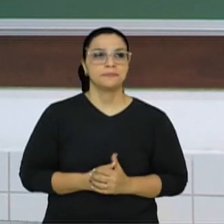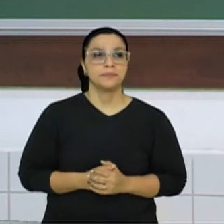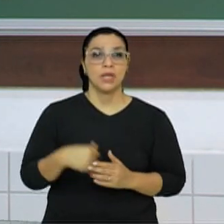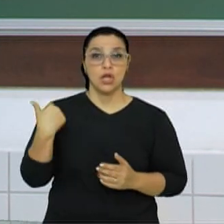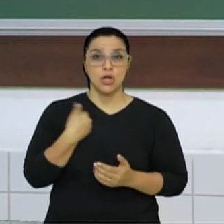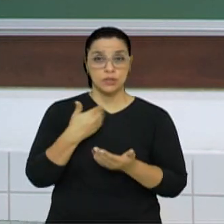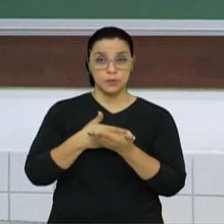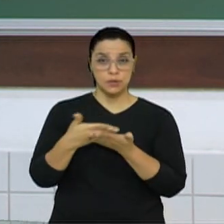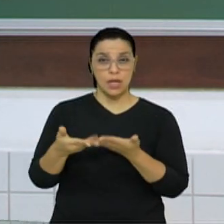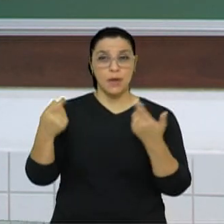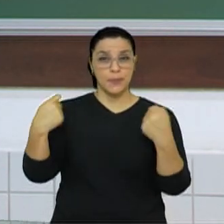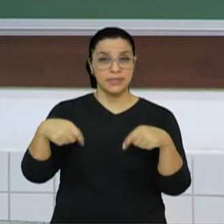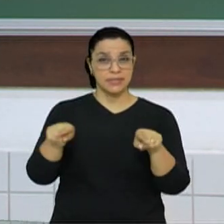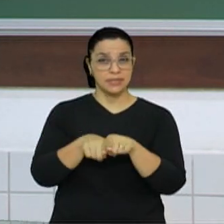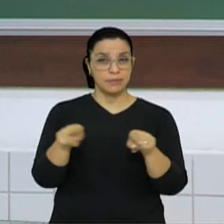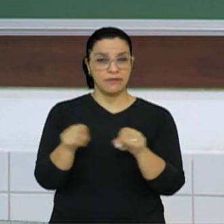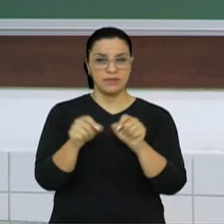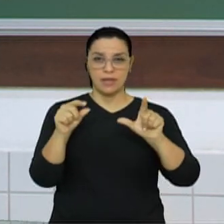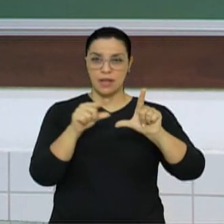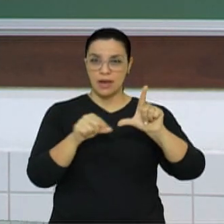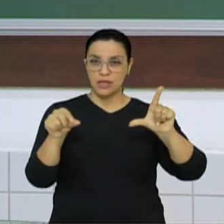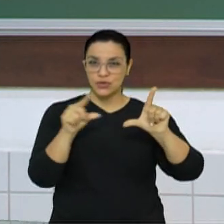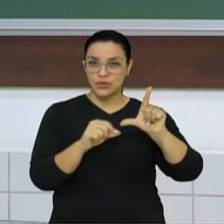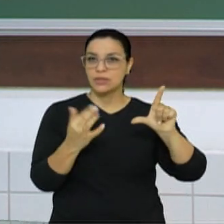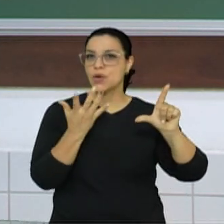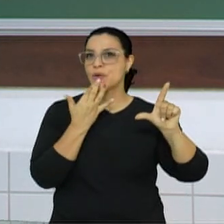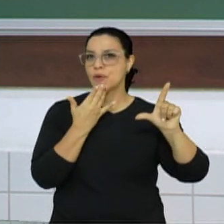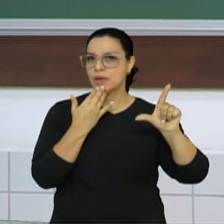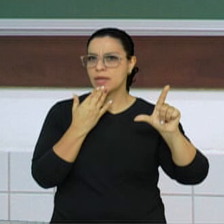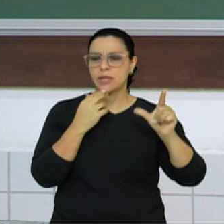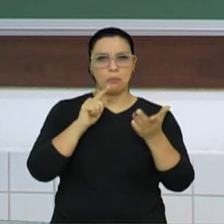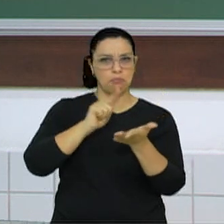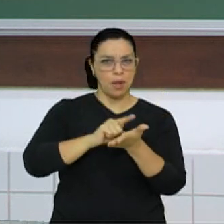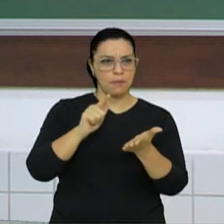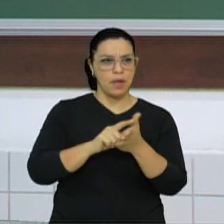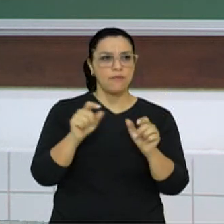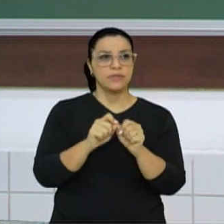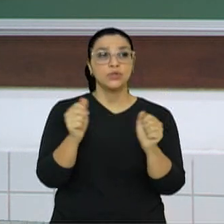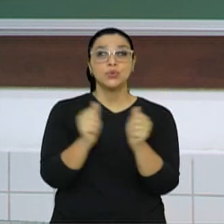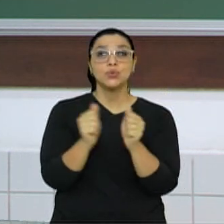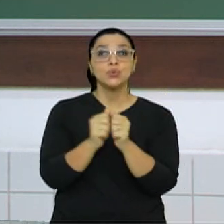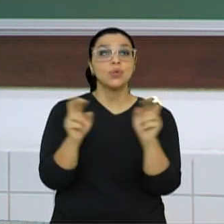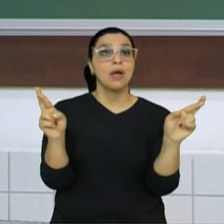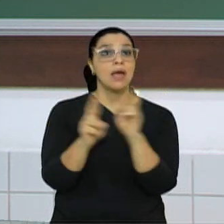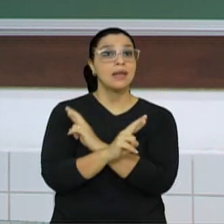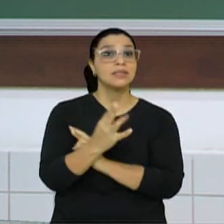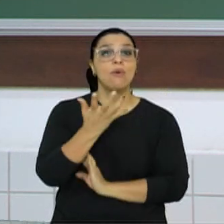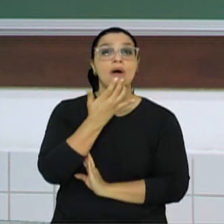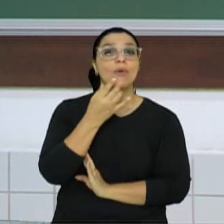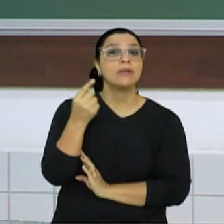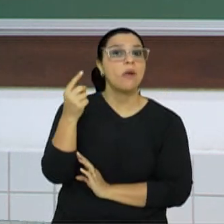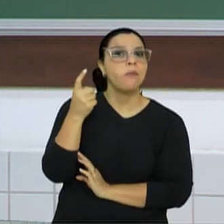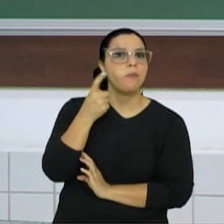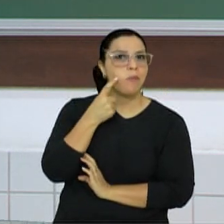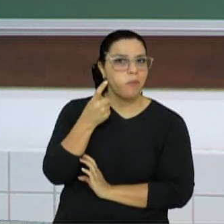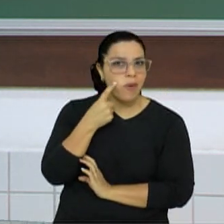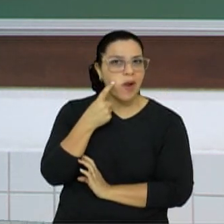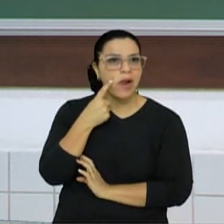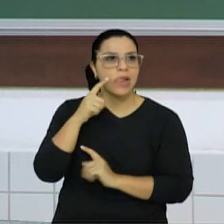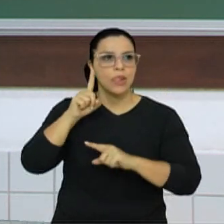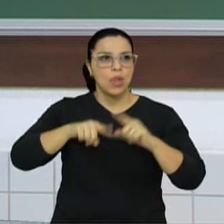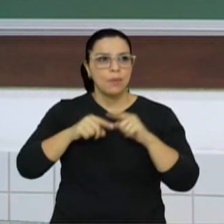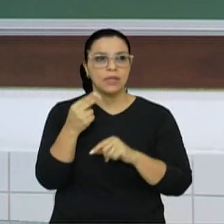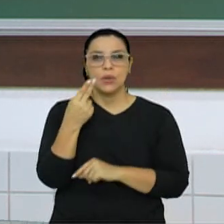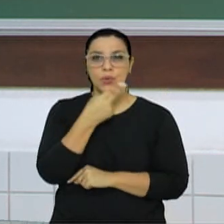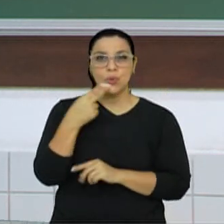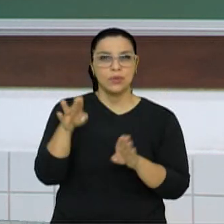Para darmos início, precisaremos criar legendas coloridas, essas serão construídas também correlacionando as guloseimas. Então eu preparei aqui para vocês também